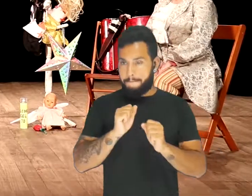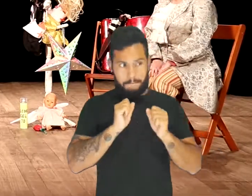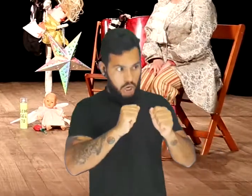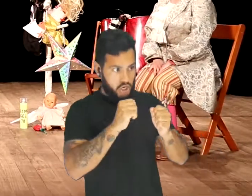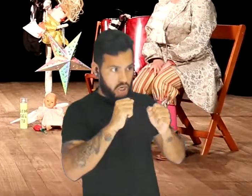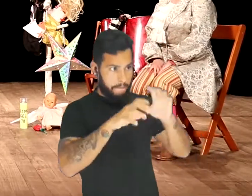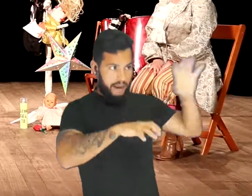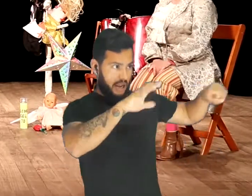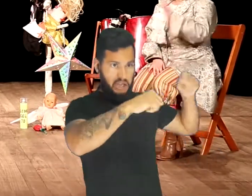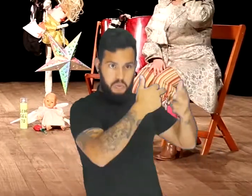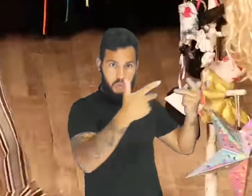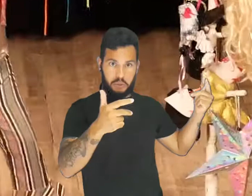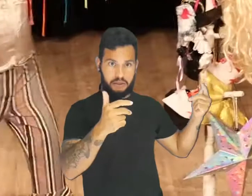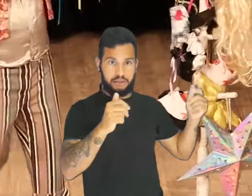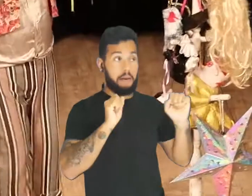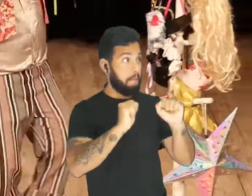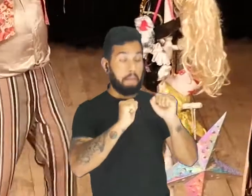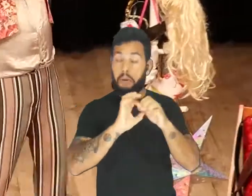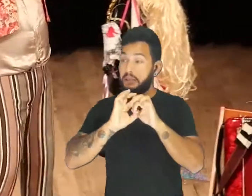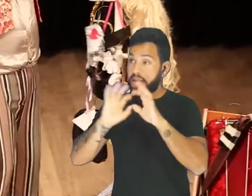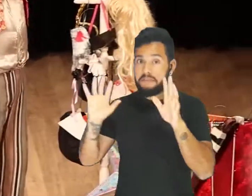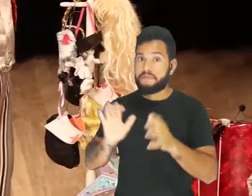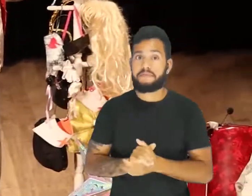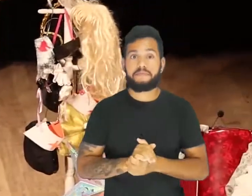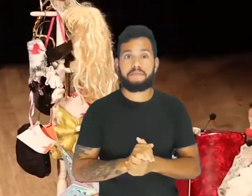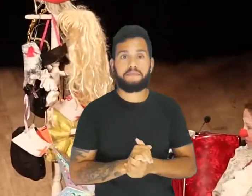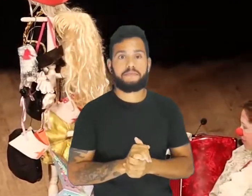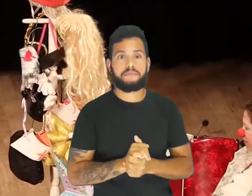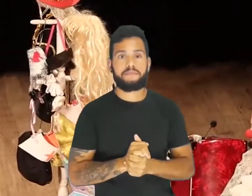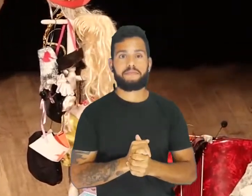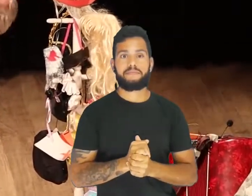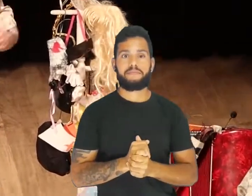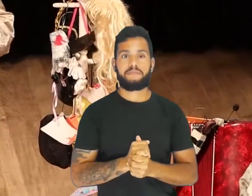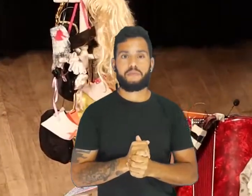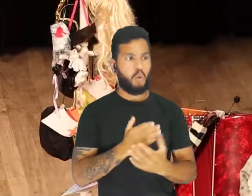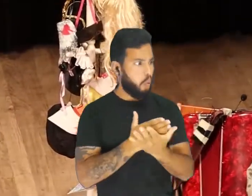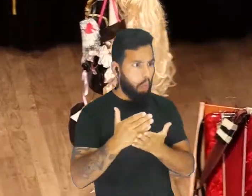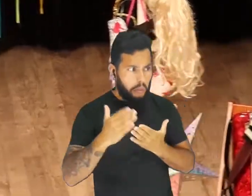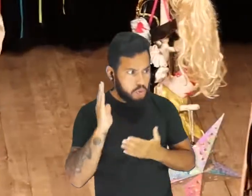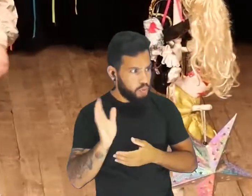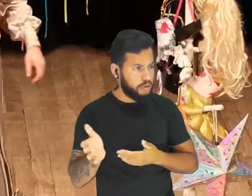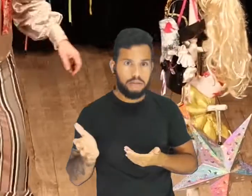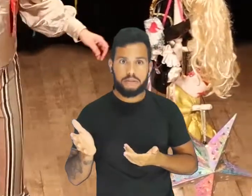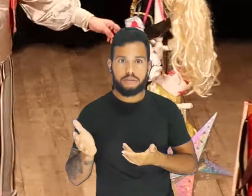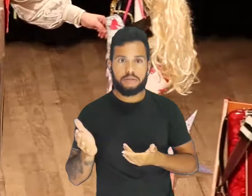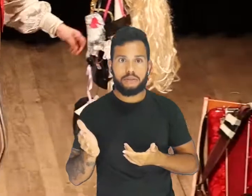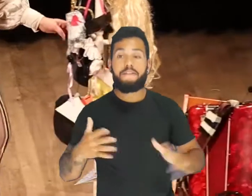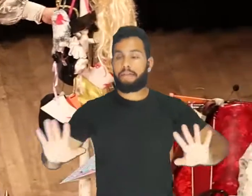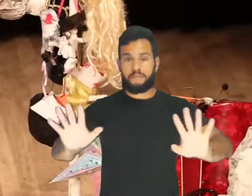Ai, meu Deus. Aí dá pra pegar coisas aqui, assim? Dá pra... Dá. Tá, vou pegar então. Dá. Ah, peraí. Peraí.